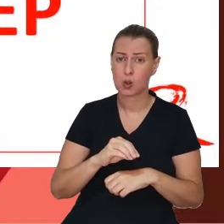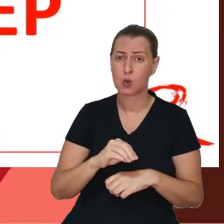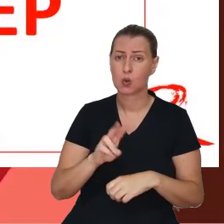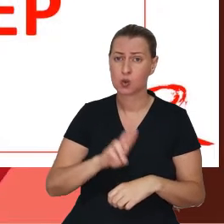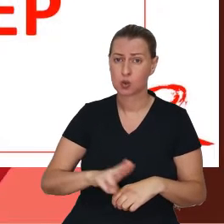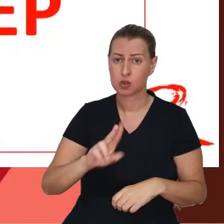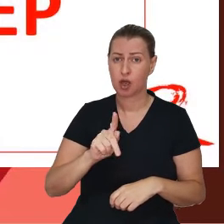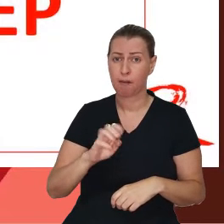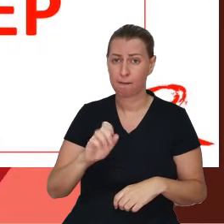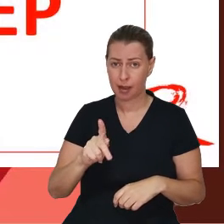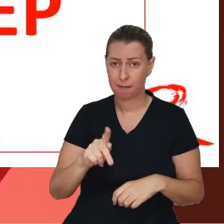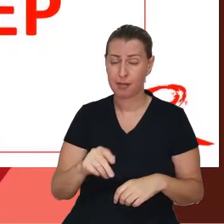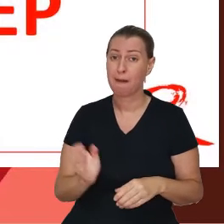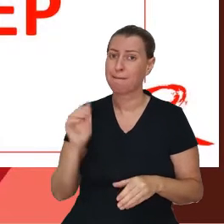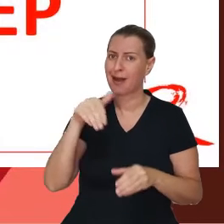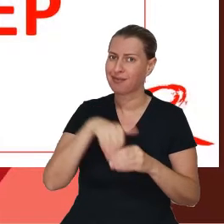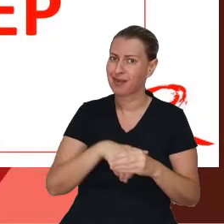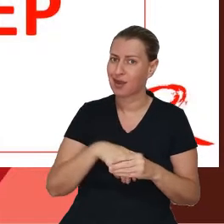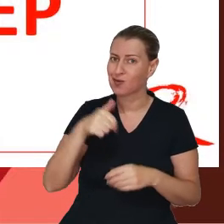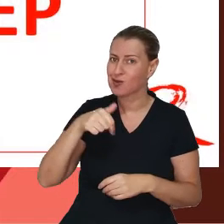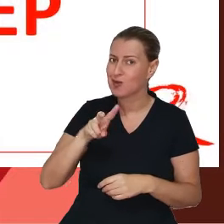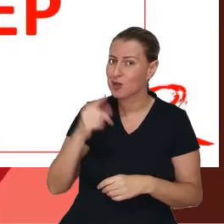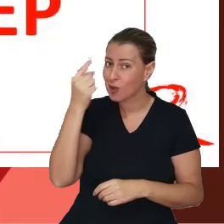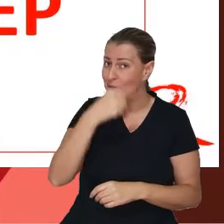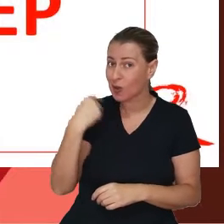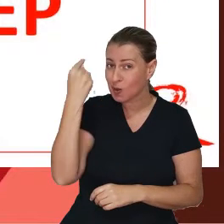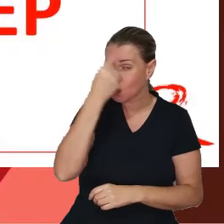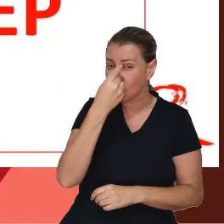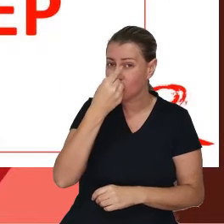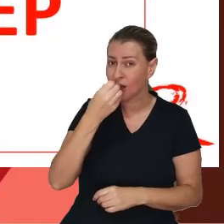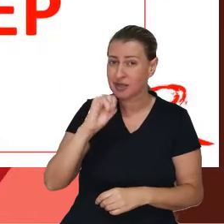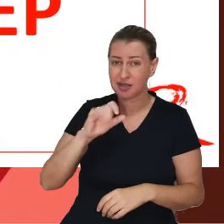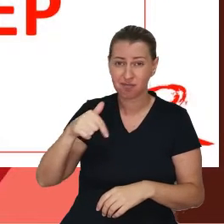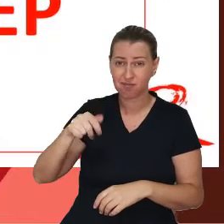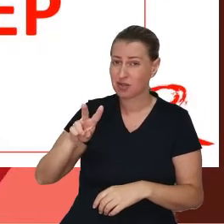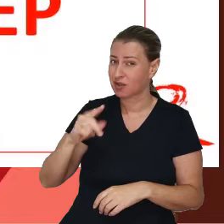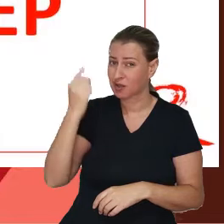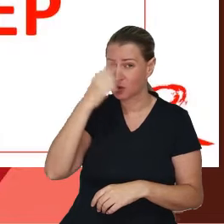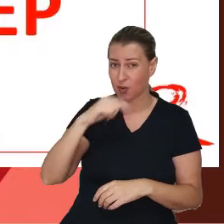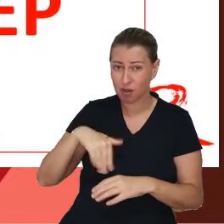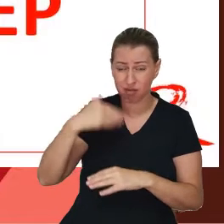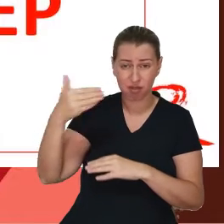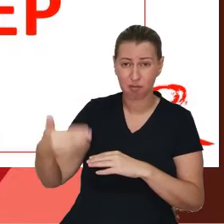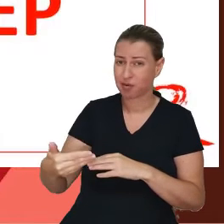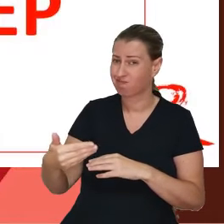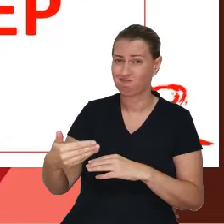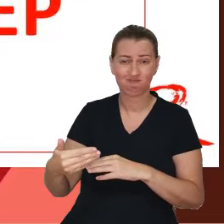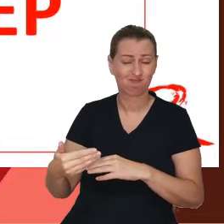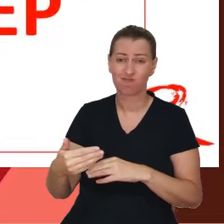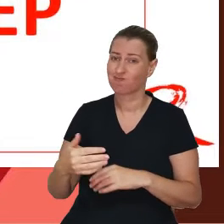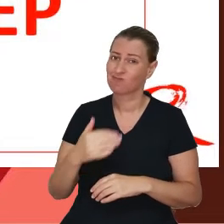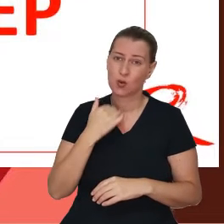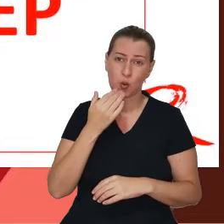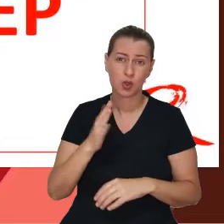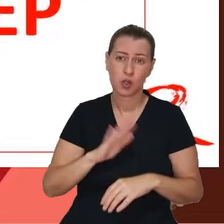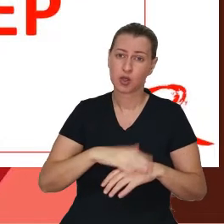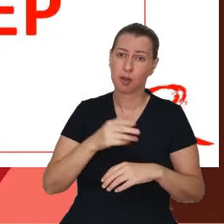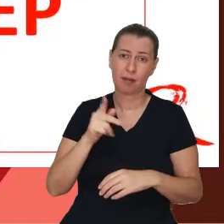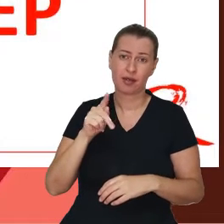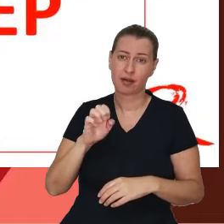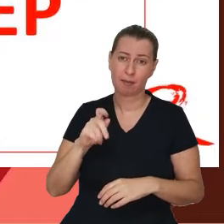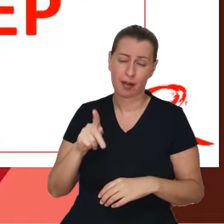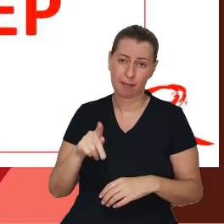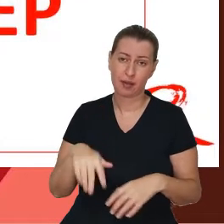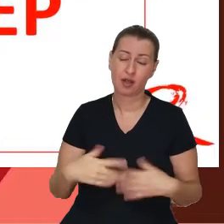sempre dentro das 72 horas. Se passar das 72 horas, a PEP já não cumpre mais a sua